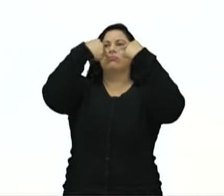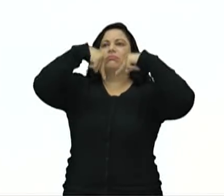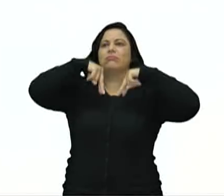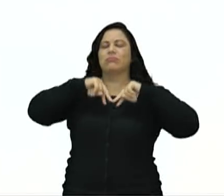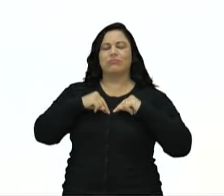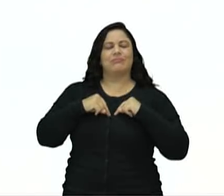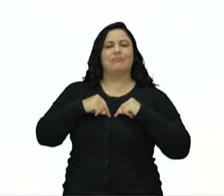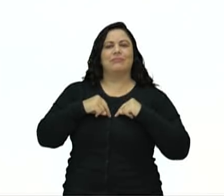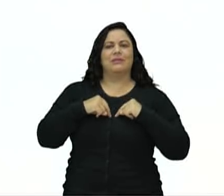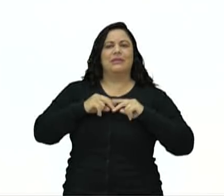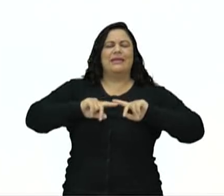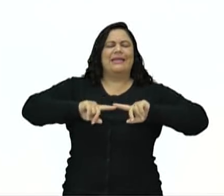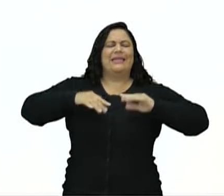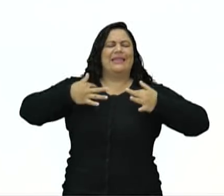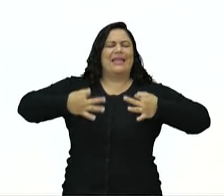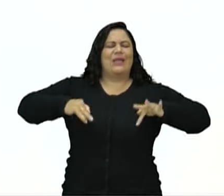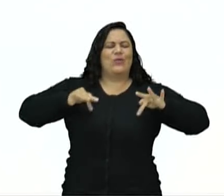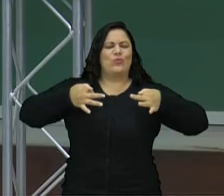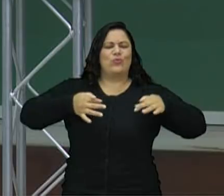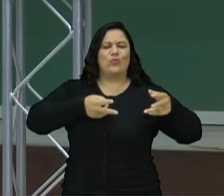eu vejo o mundo.